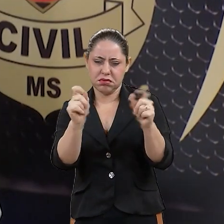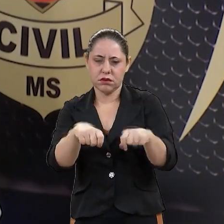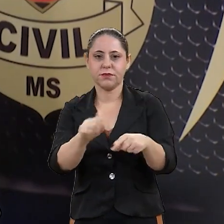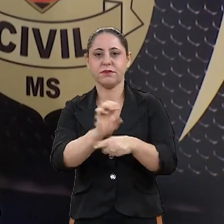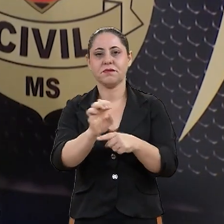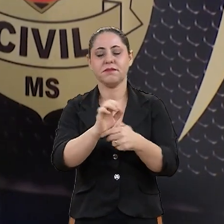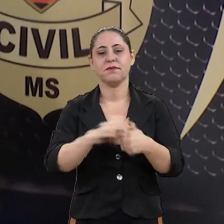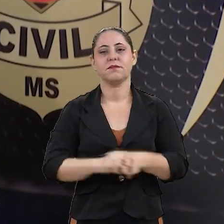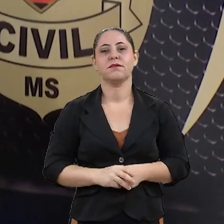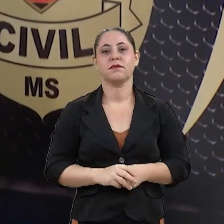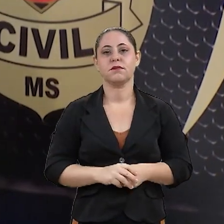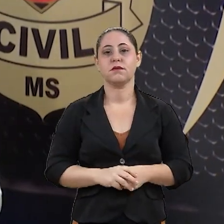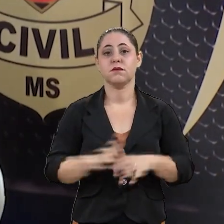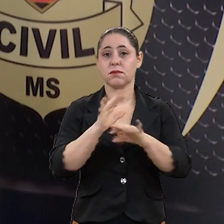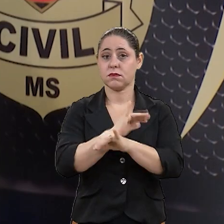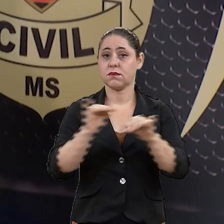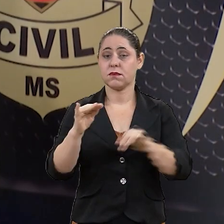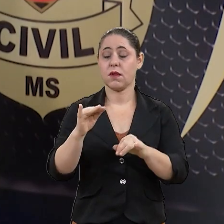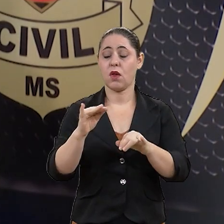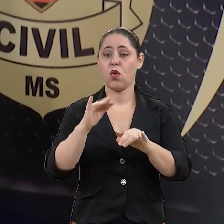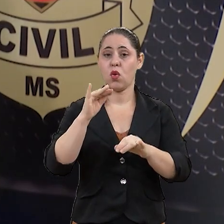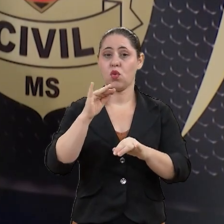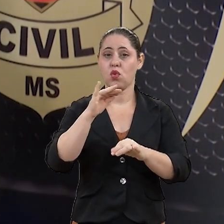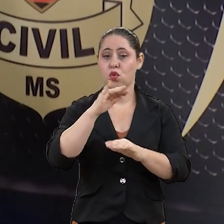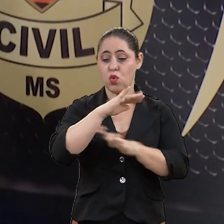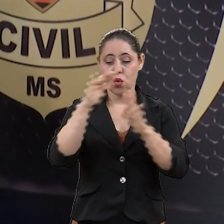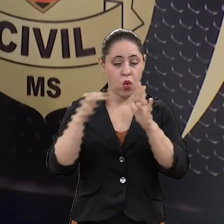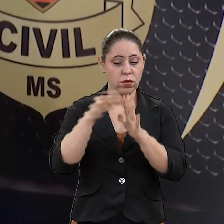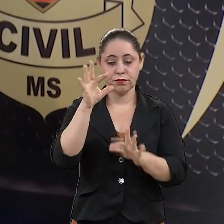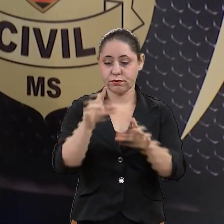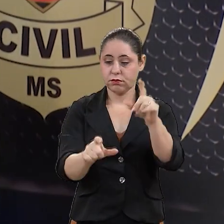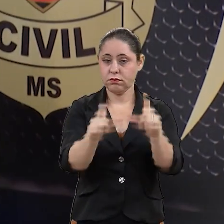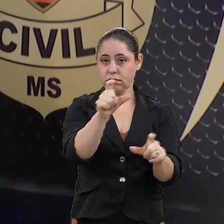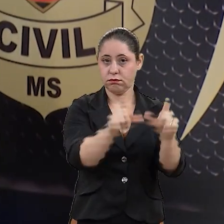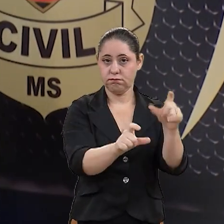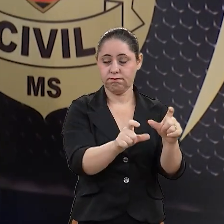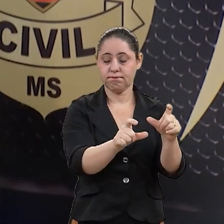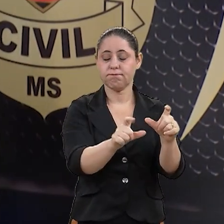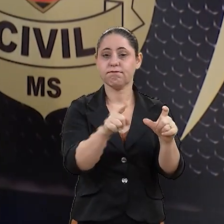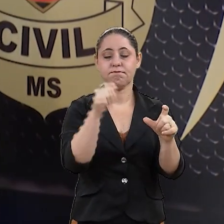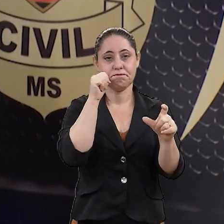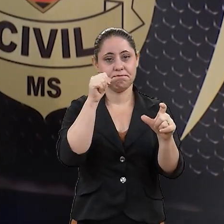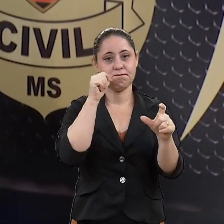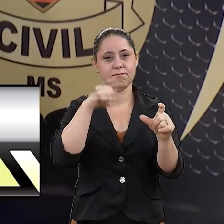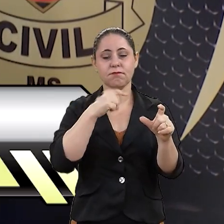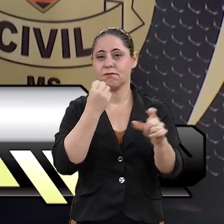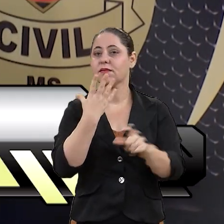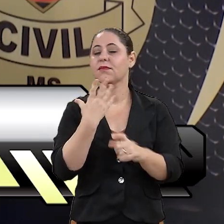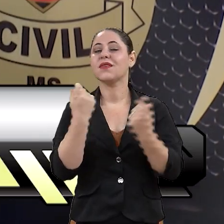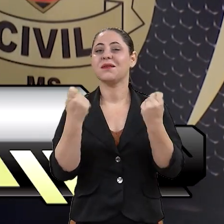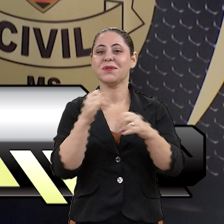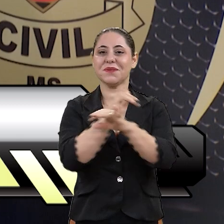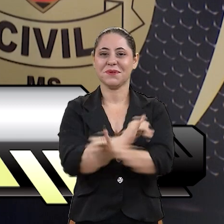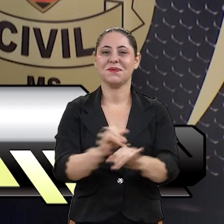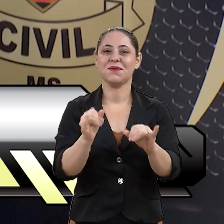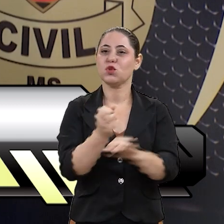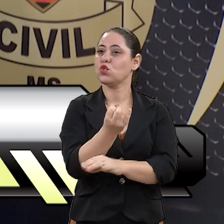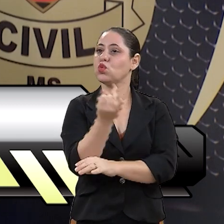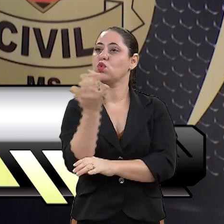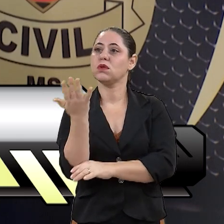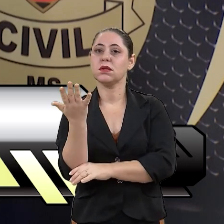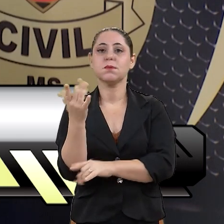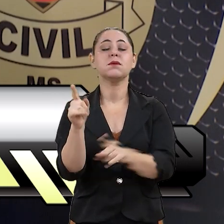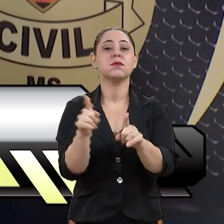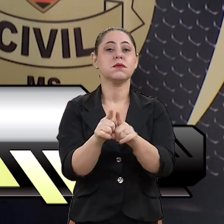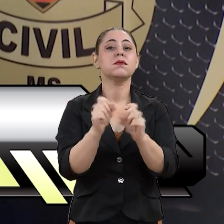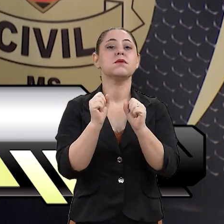falando do Todos por Elas, ela teve um efeito, está tendo, né? Porque é muito bom, a gente tem que ver os números também, né? Para a gente poder agir